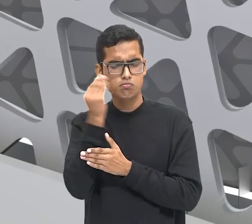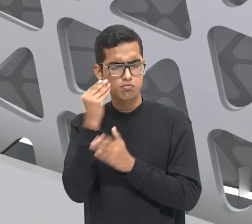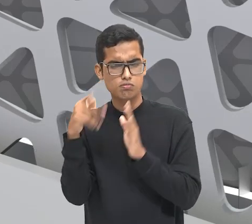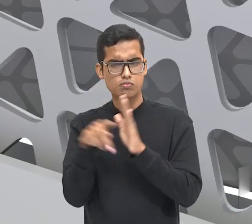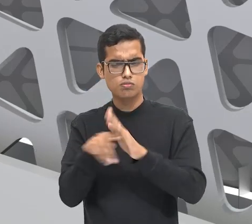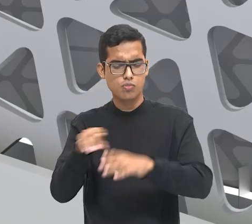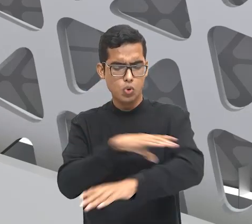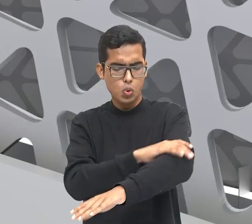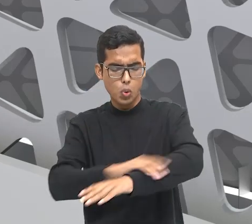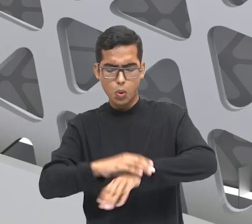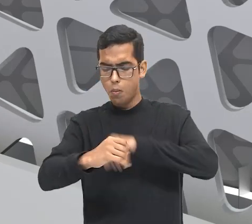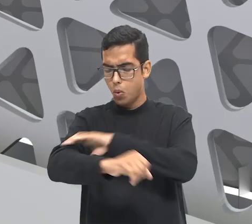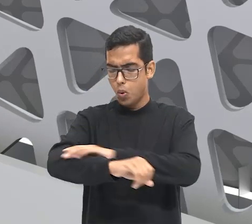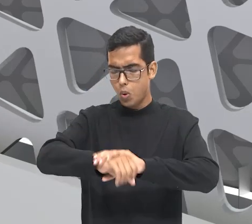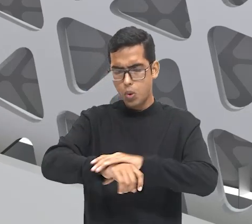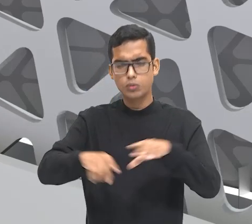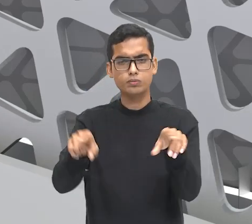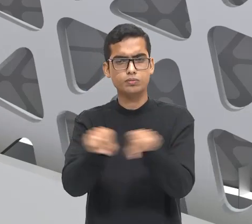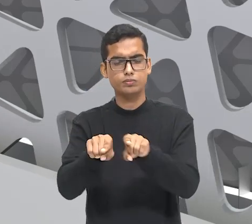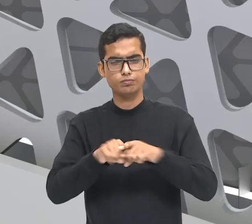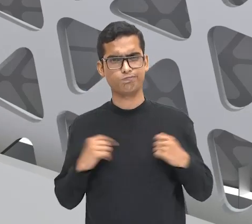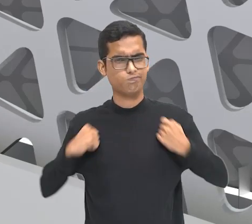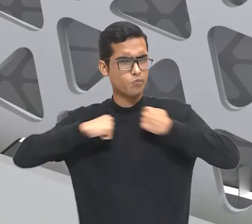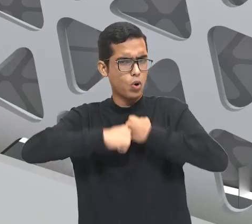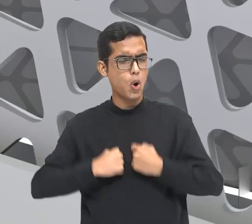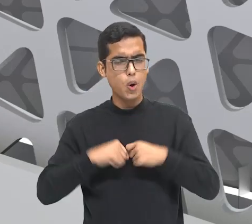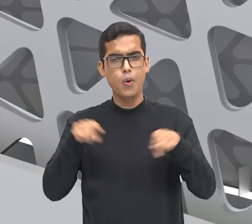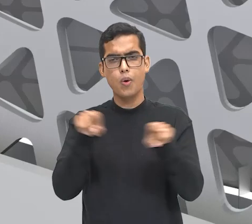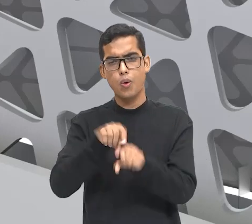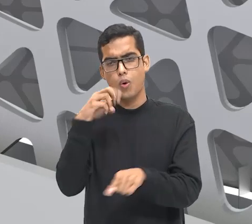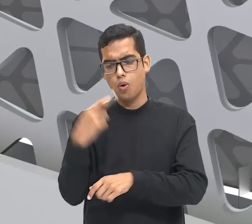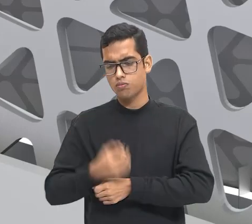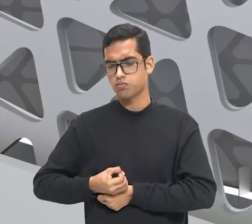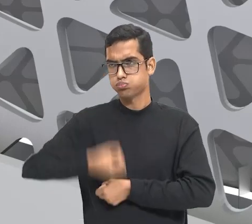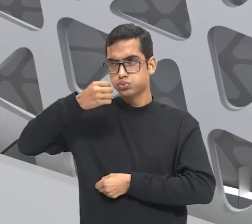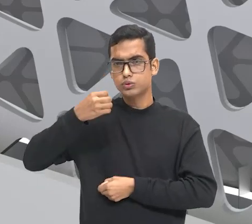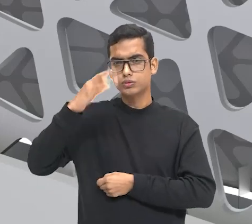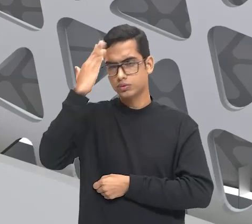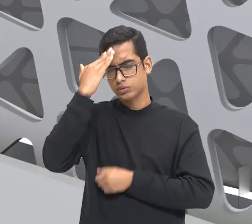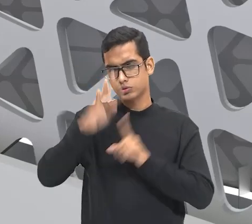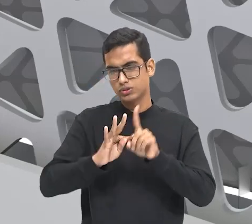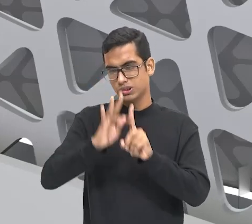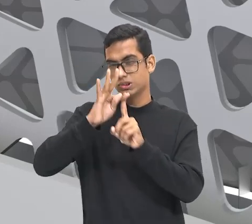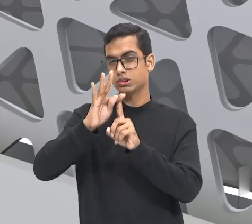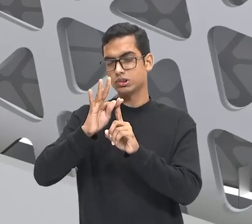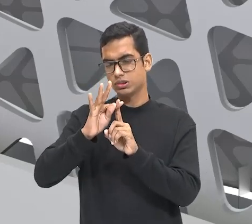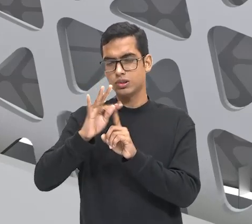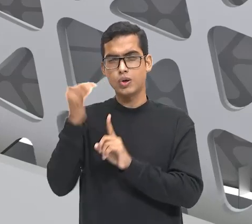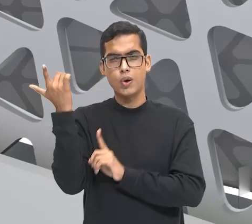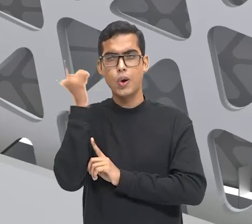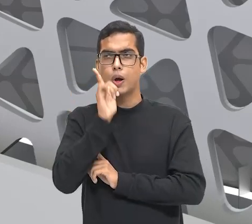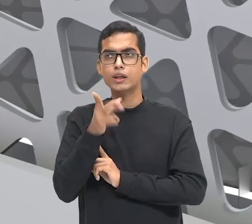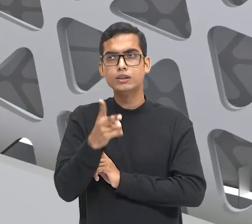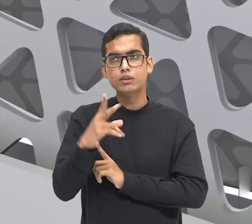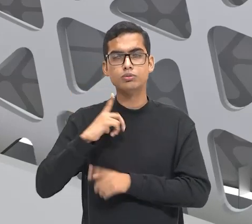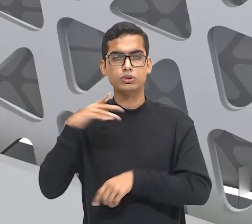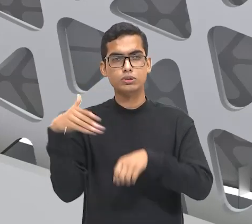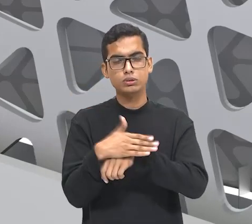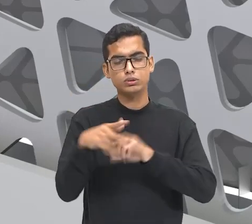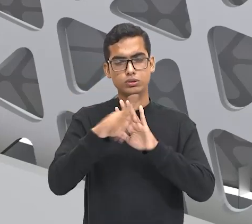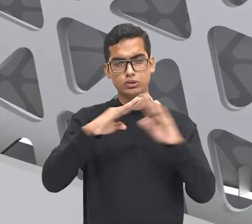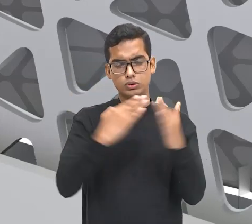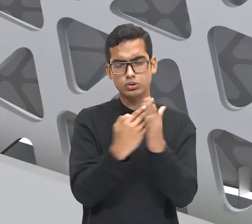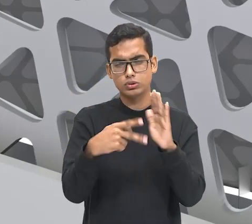cobrir ali com uma blusa com um pouquinho mais, uma manga mais longa. A gente sabe que a nossa temperatura não permite a gente ir para a escola com uma blusa de manga longa,